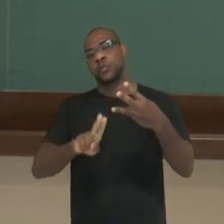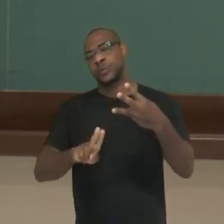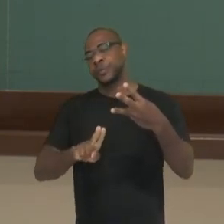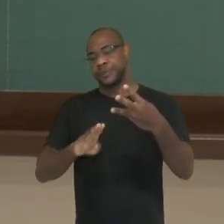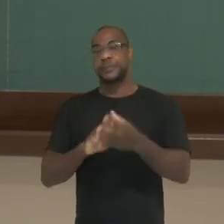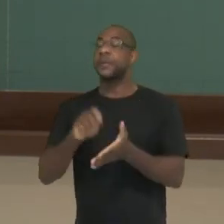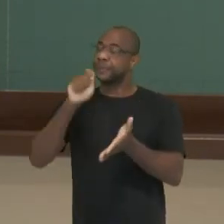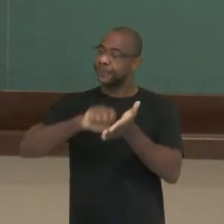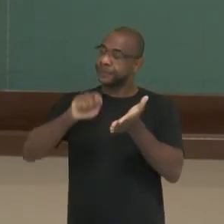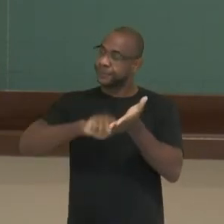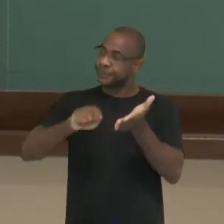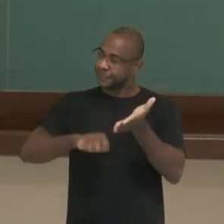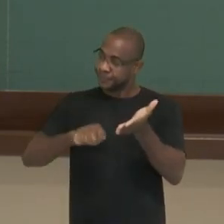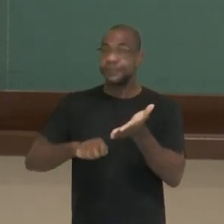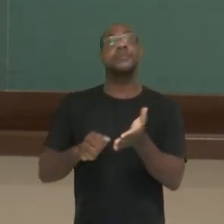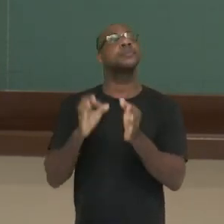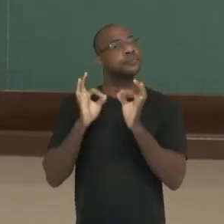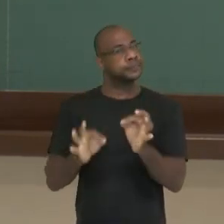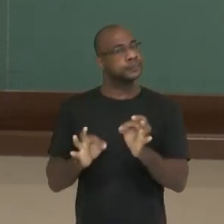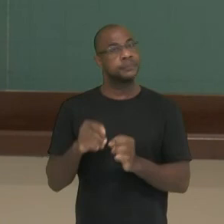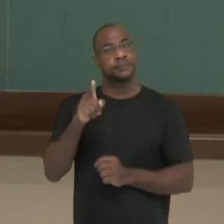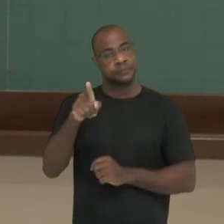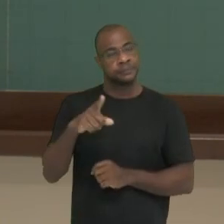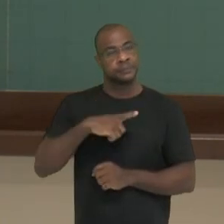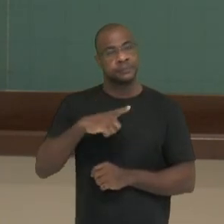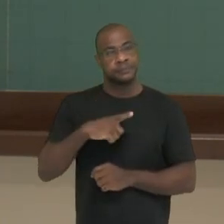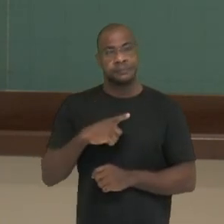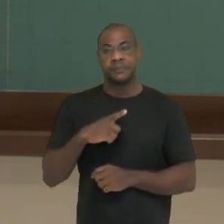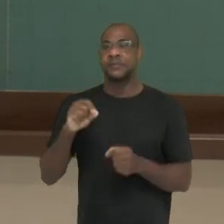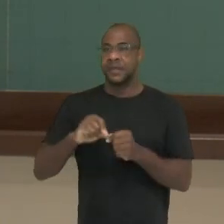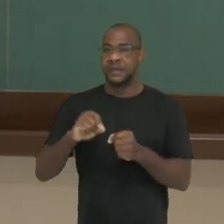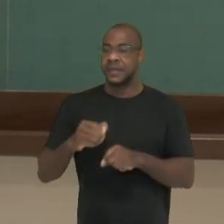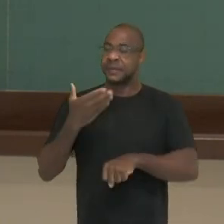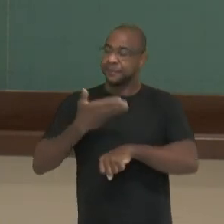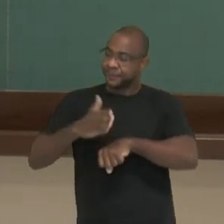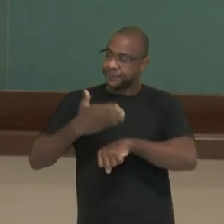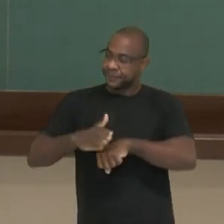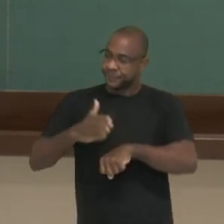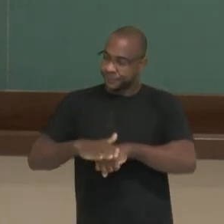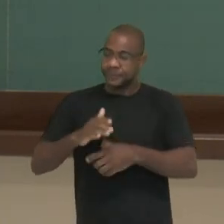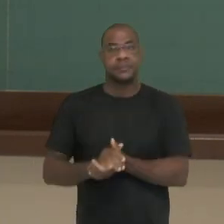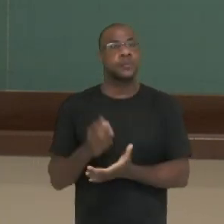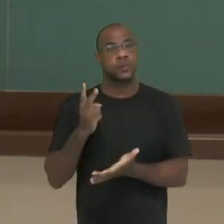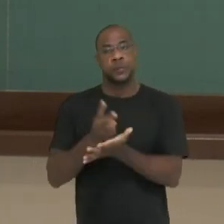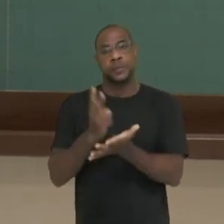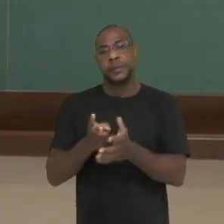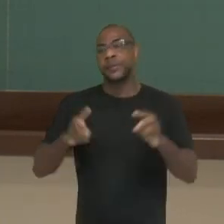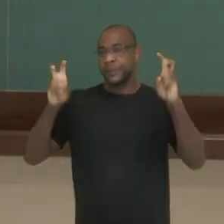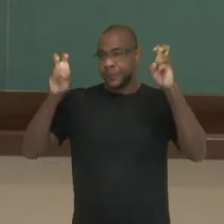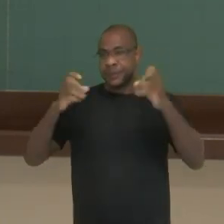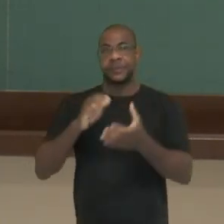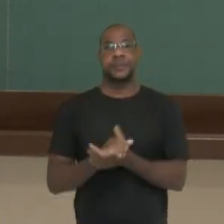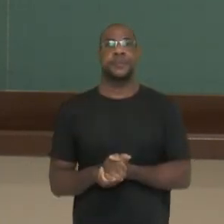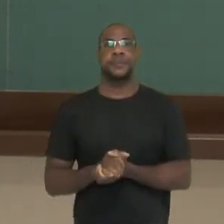anotado aí no seu caderno, porque com certeza a gente ainda fará exercícios com o mesmo assunto.